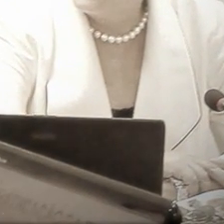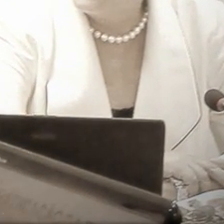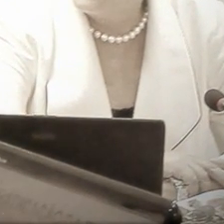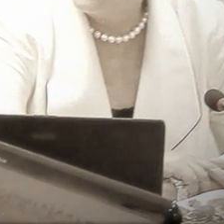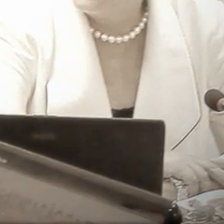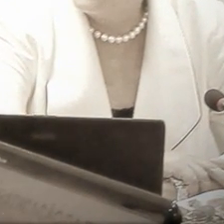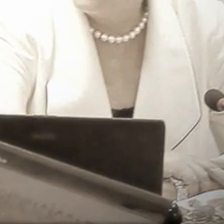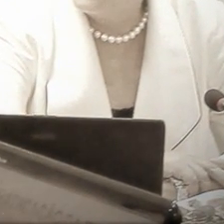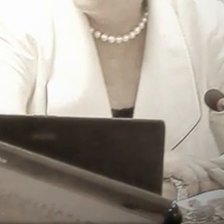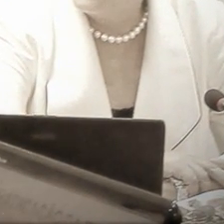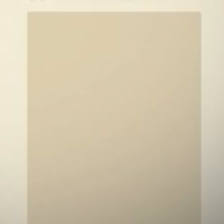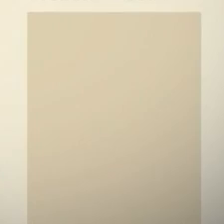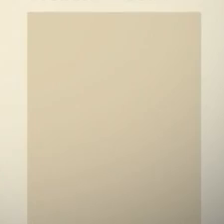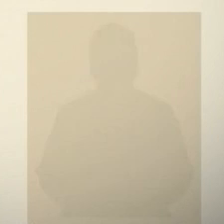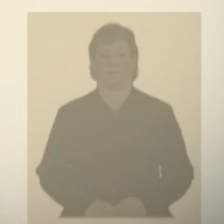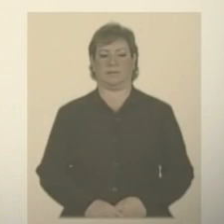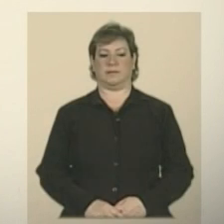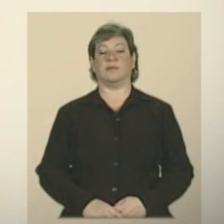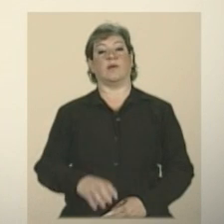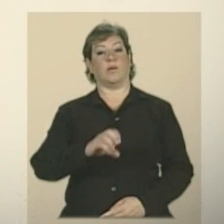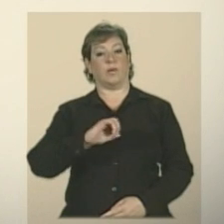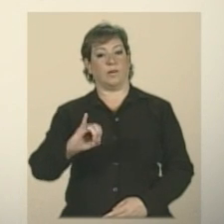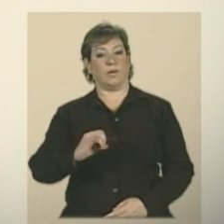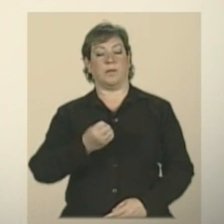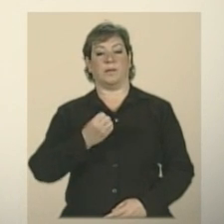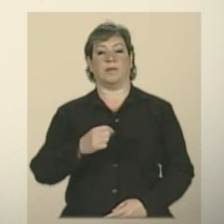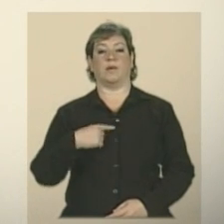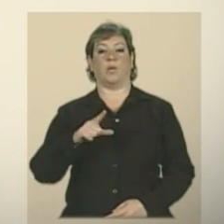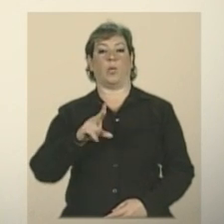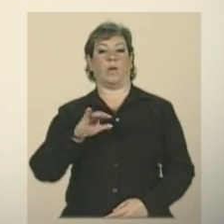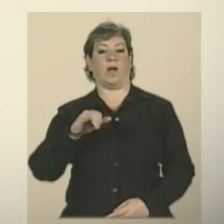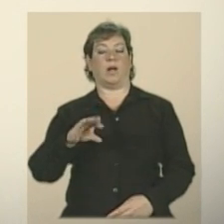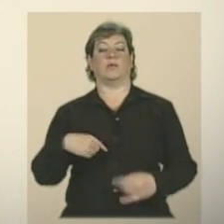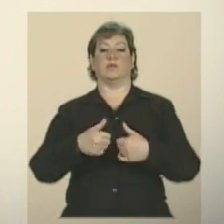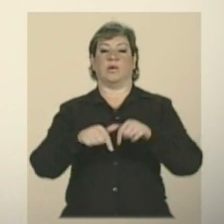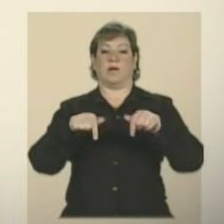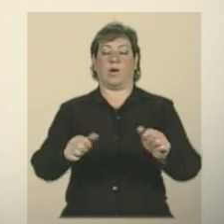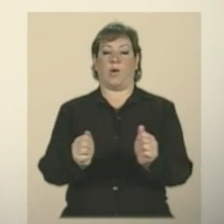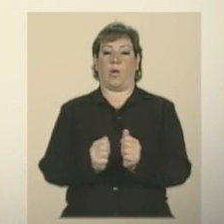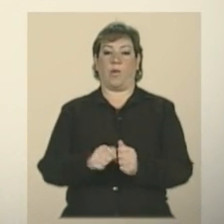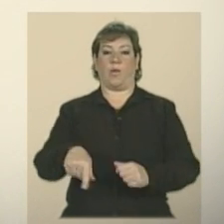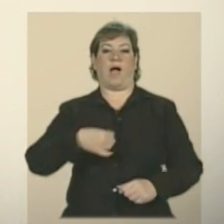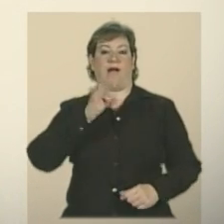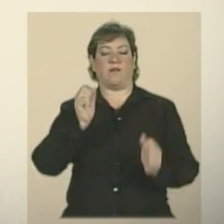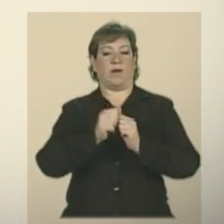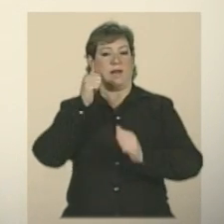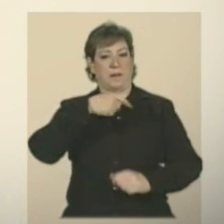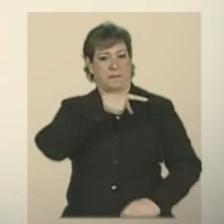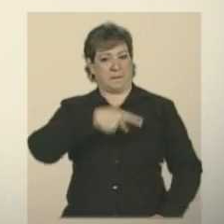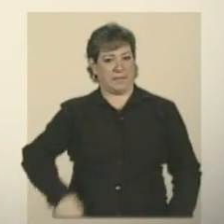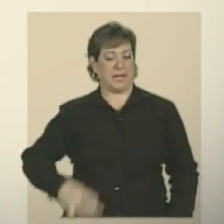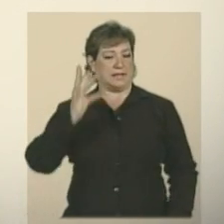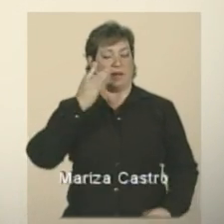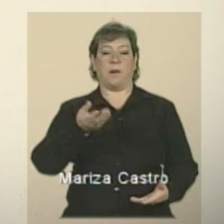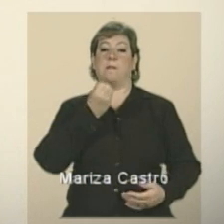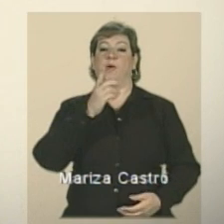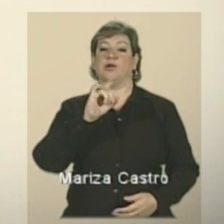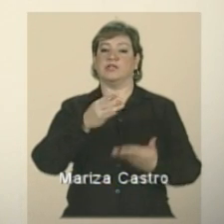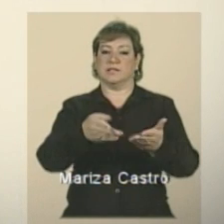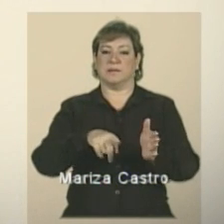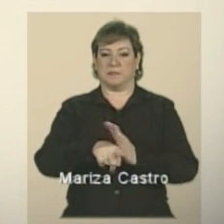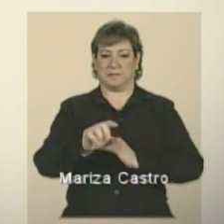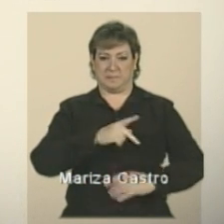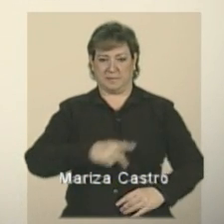Café com a Presidenta. Olá, amigos, eu sou Luciano Seixas e estou aqui para o Café com a Presidenta Dilma. Bom dia, Presidenta. Bom